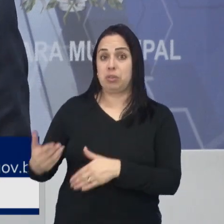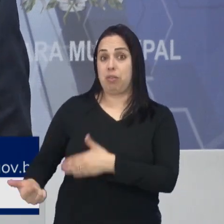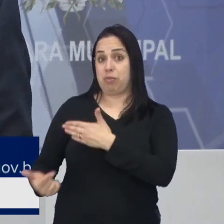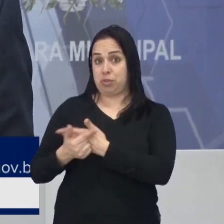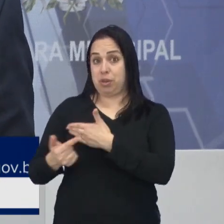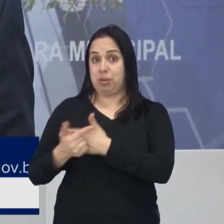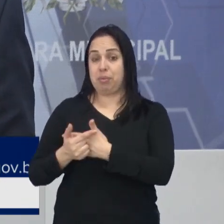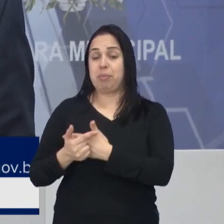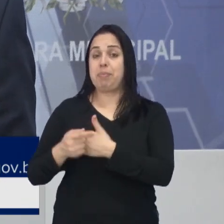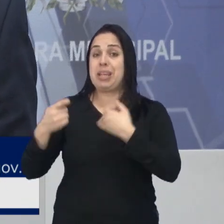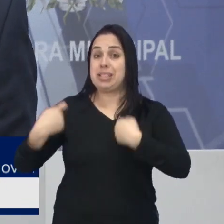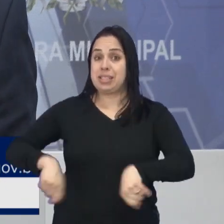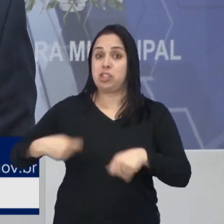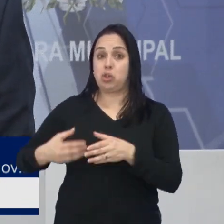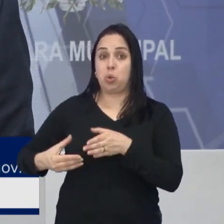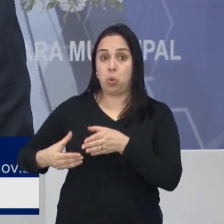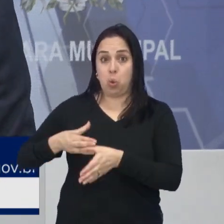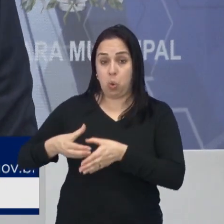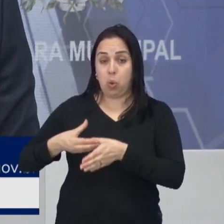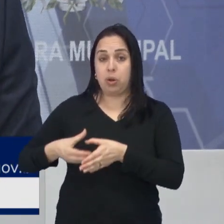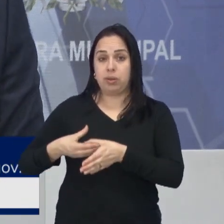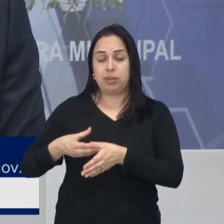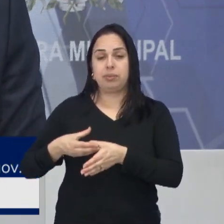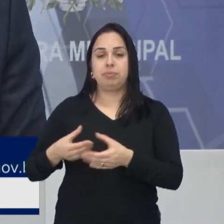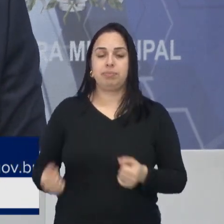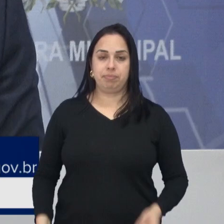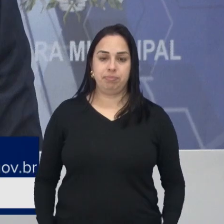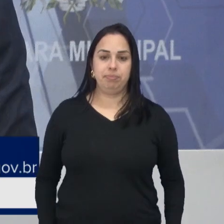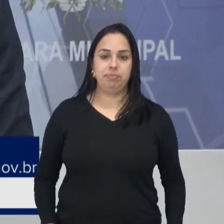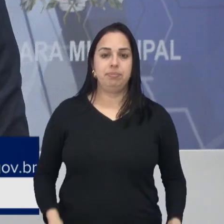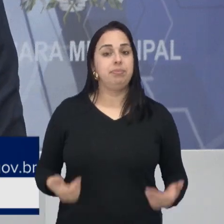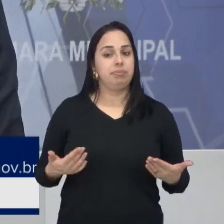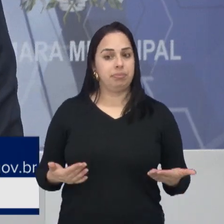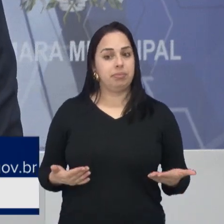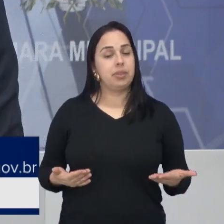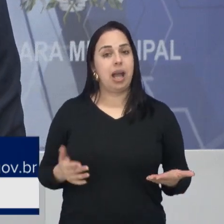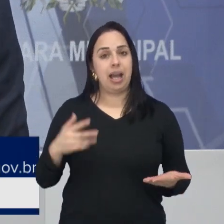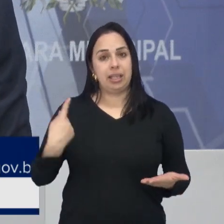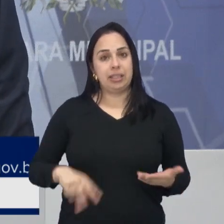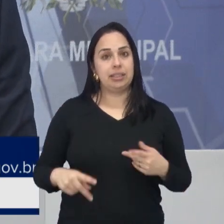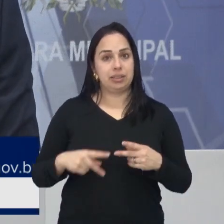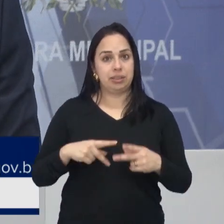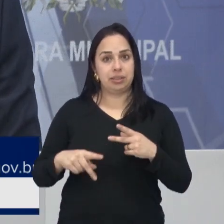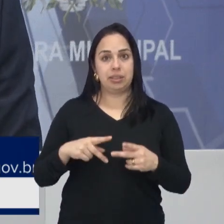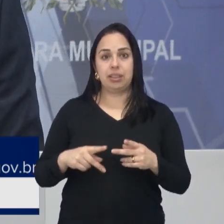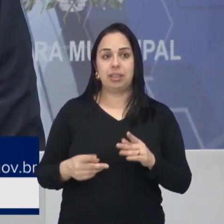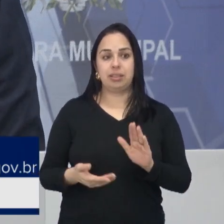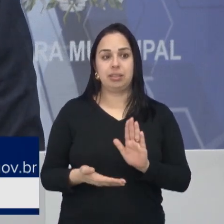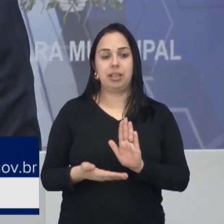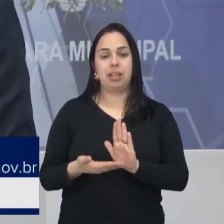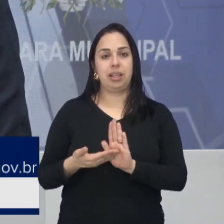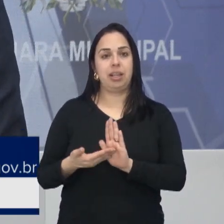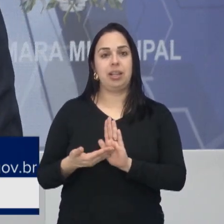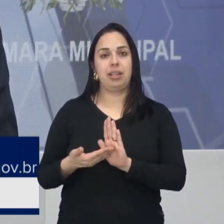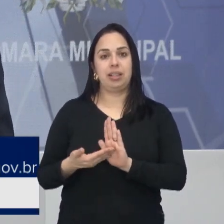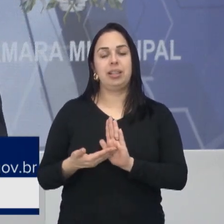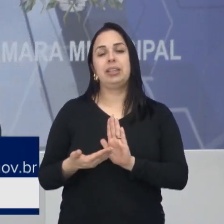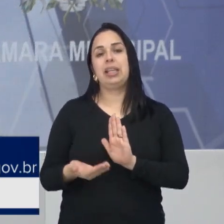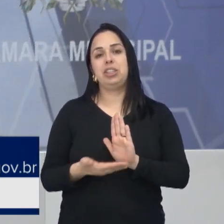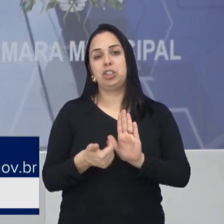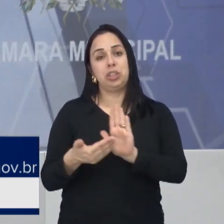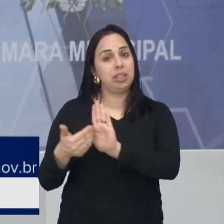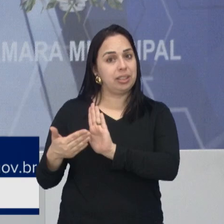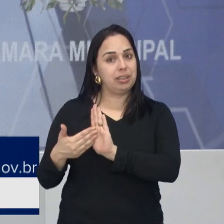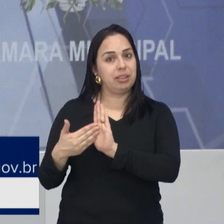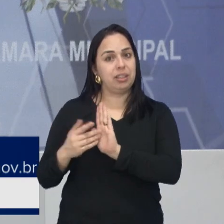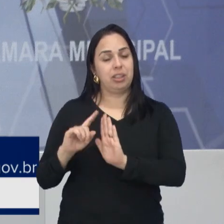servidores públicos concursados e de isonomia. E é isso que está se perdendo em São José dos Campos. Quando a gente vota alterações dessa